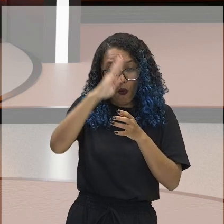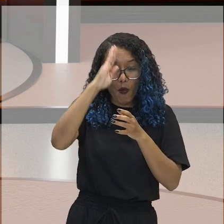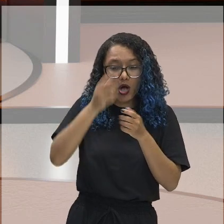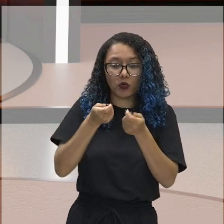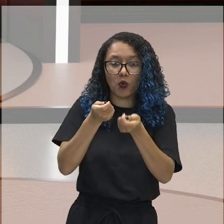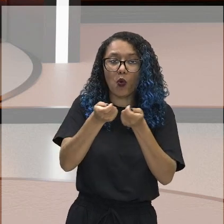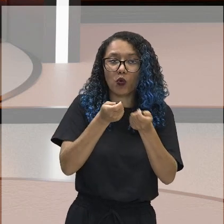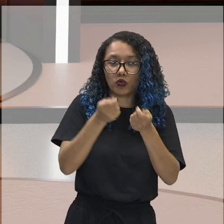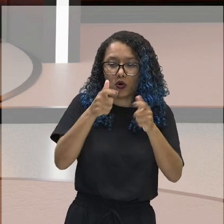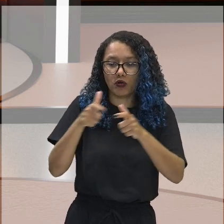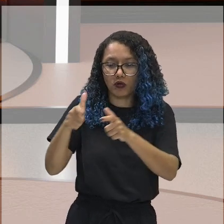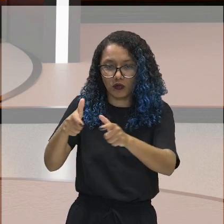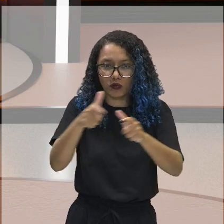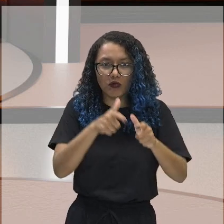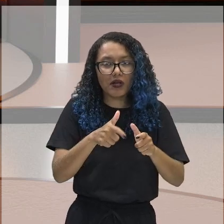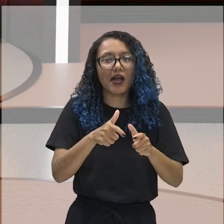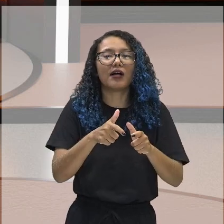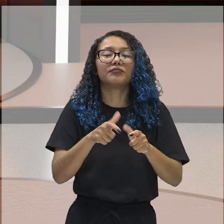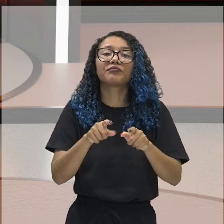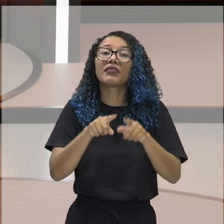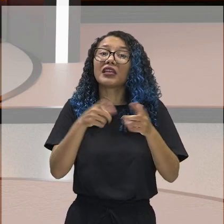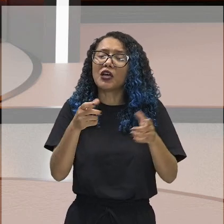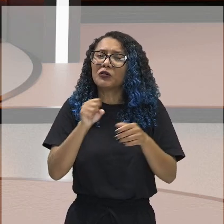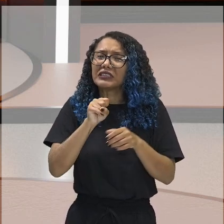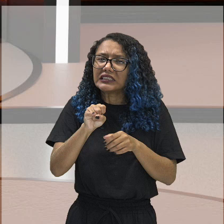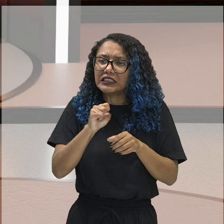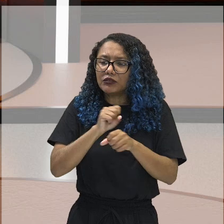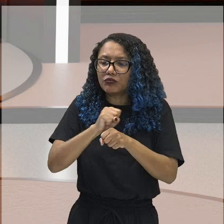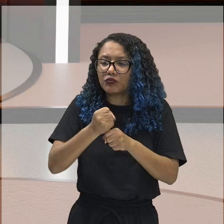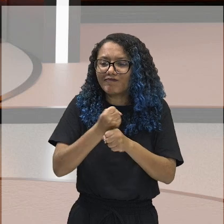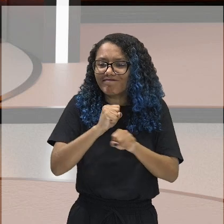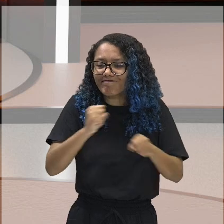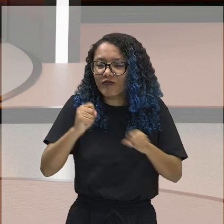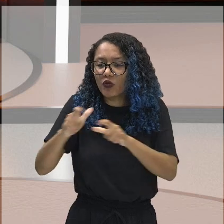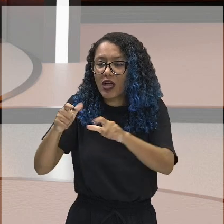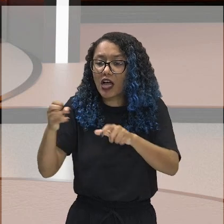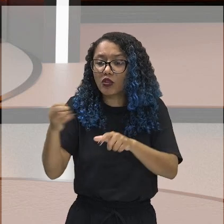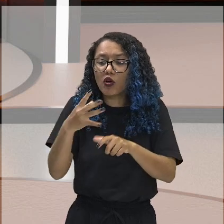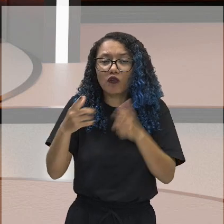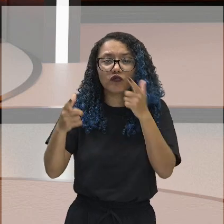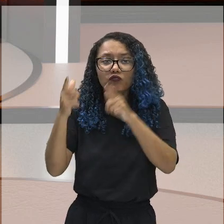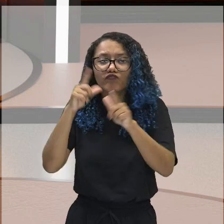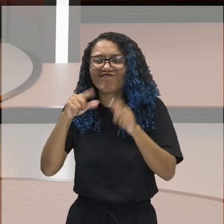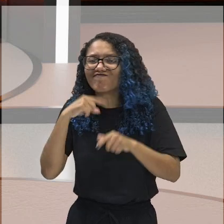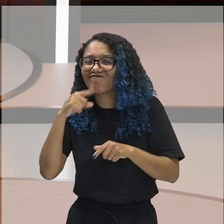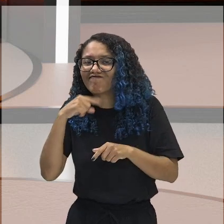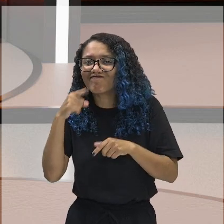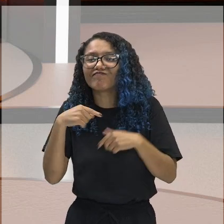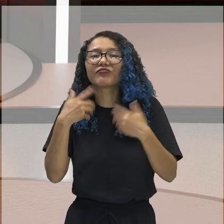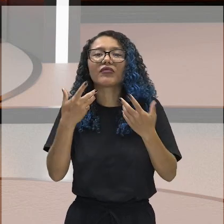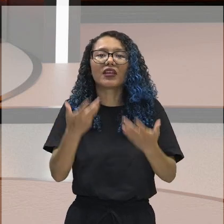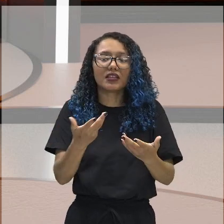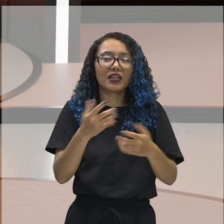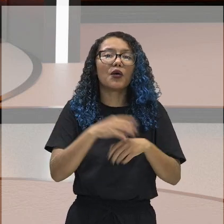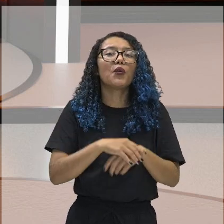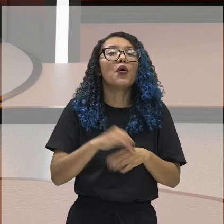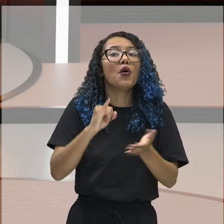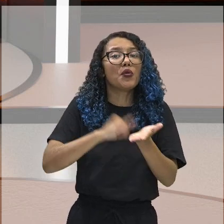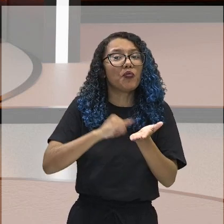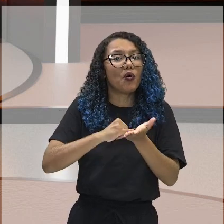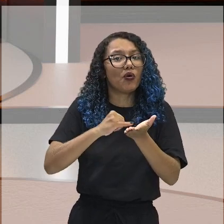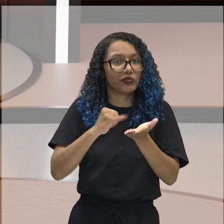não tenho mais a expansão, o que eu vou fazer? Há, então, uma queda de arrecadação desses impostos e, por outro